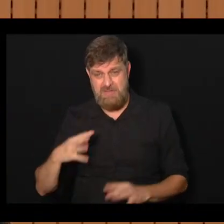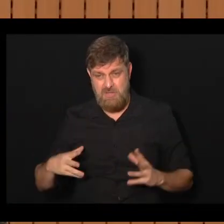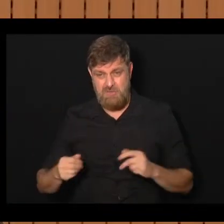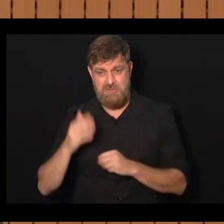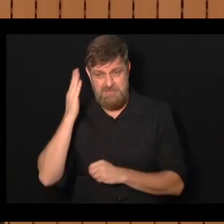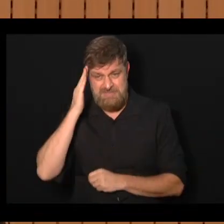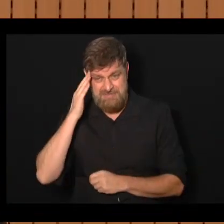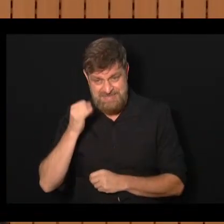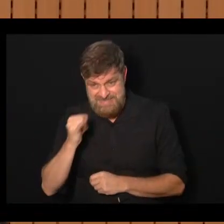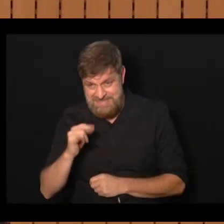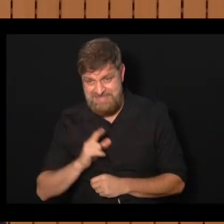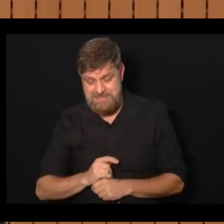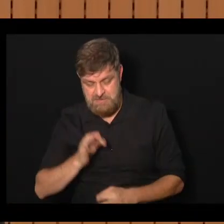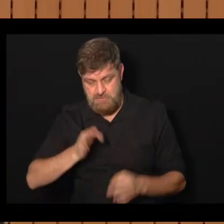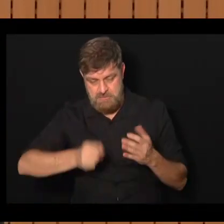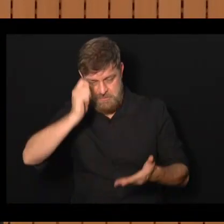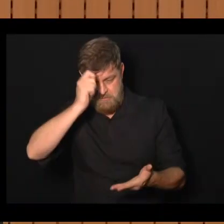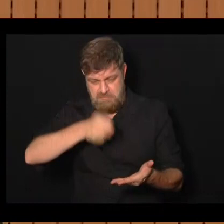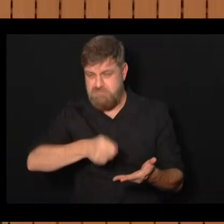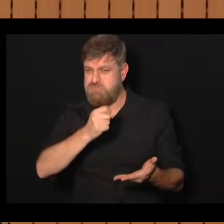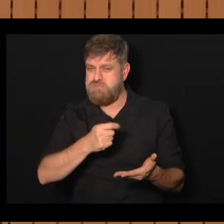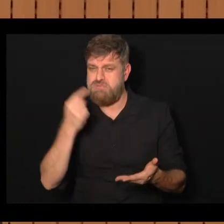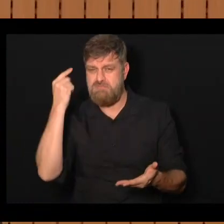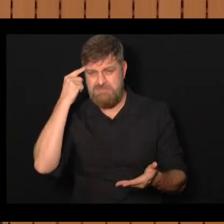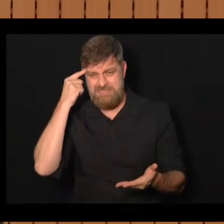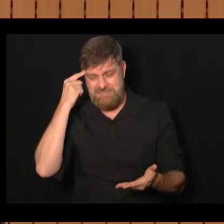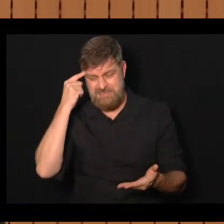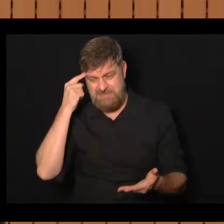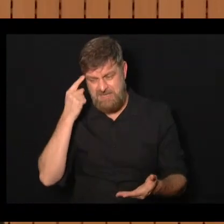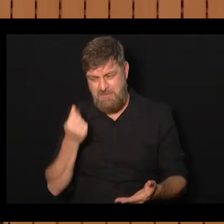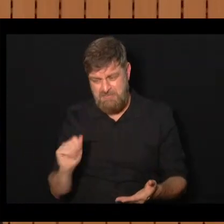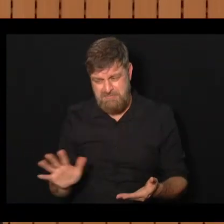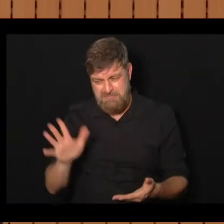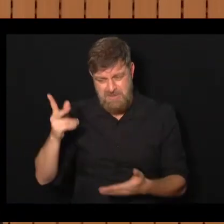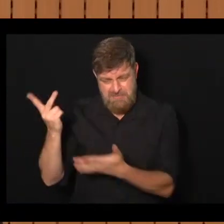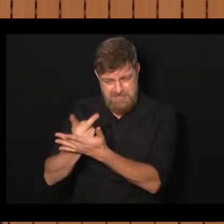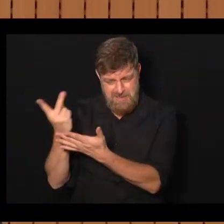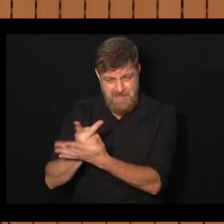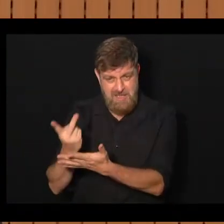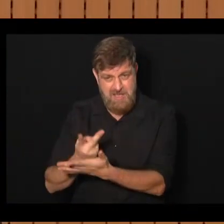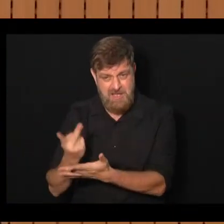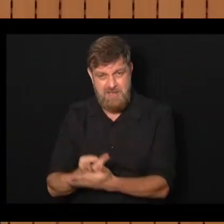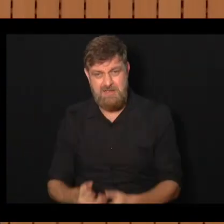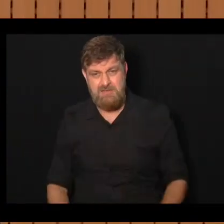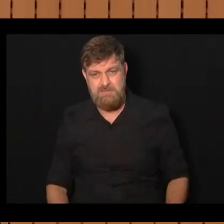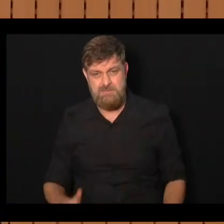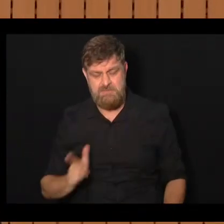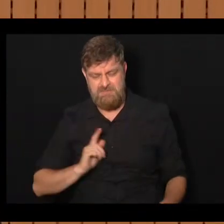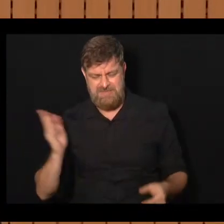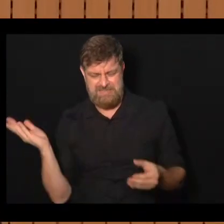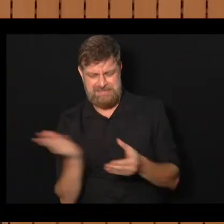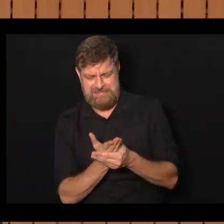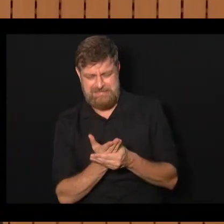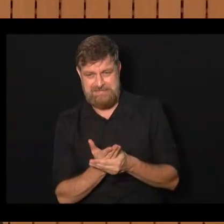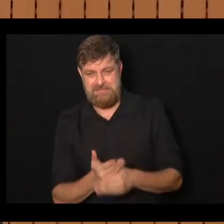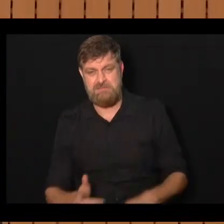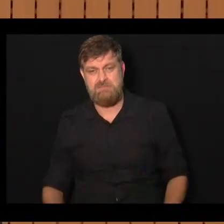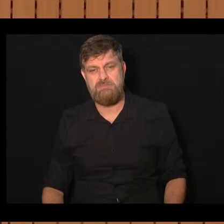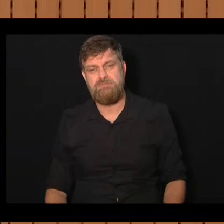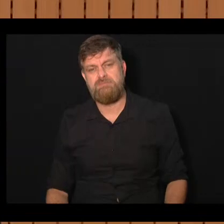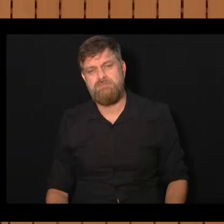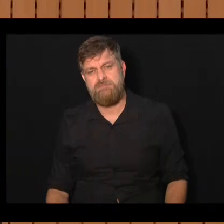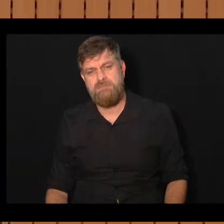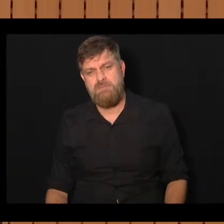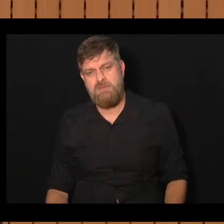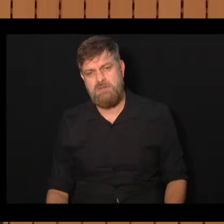for favorável, se o juiz aceitar todos os questionamentos feitos pelo Ministério